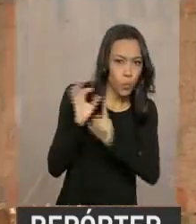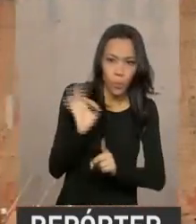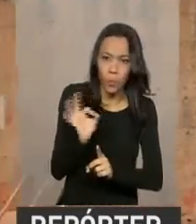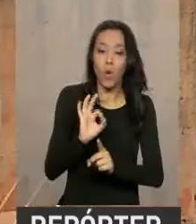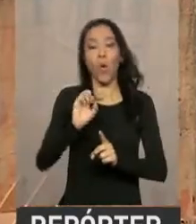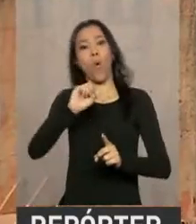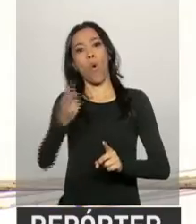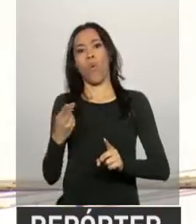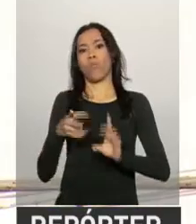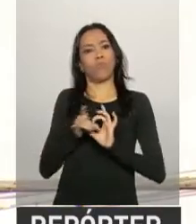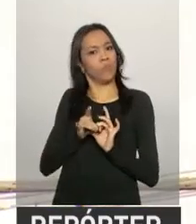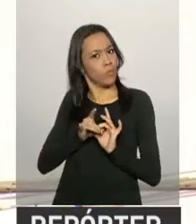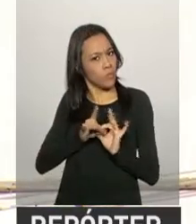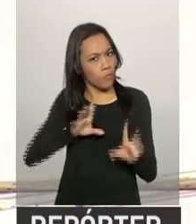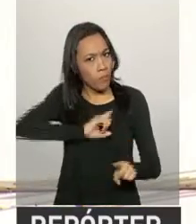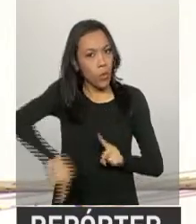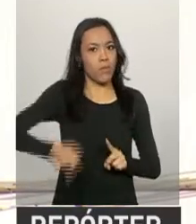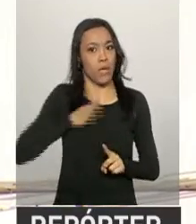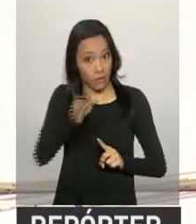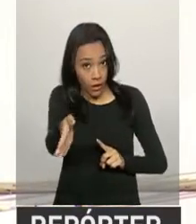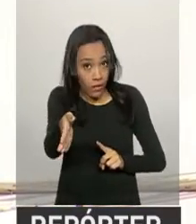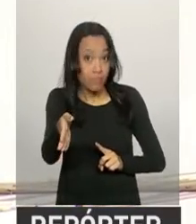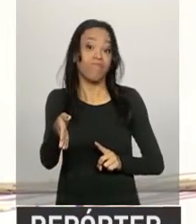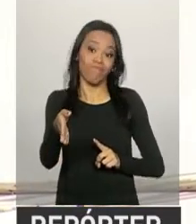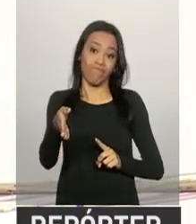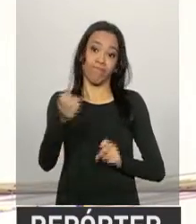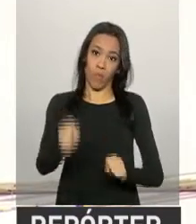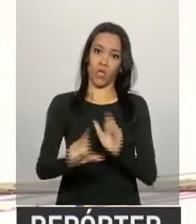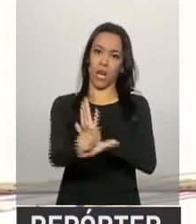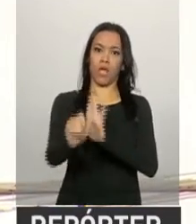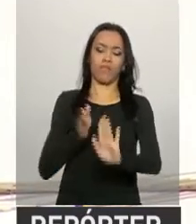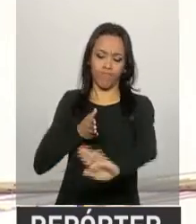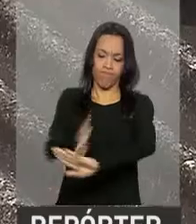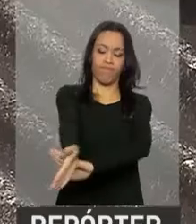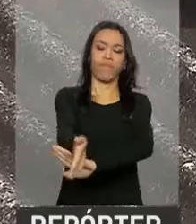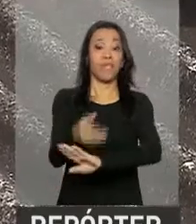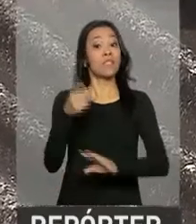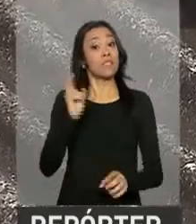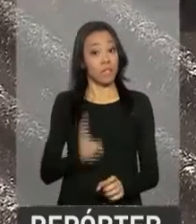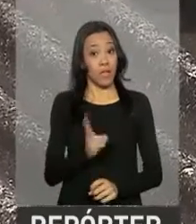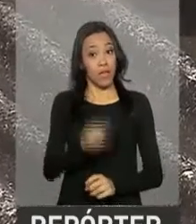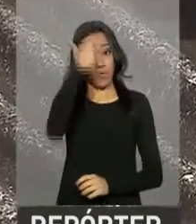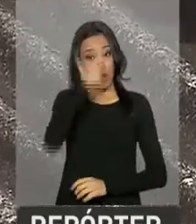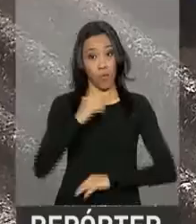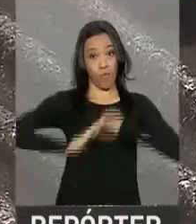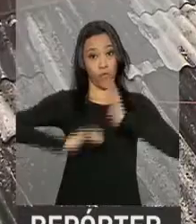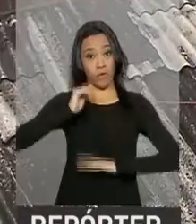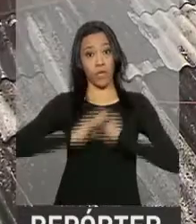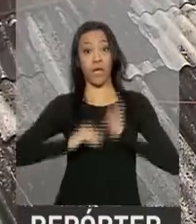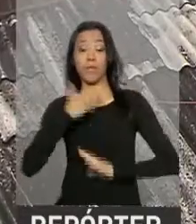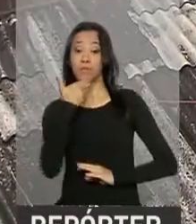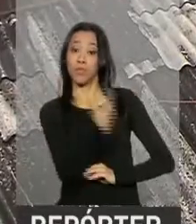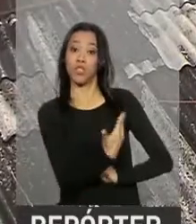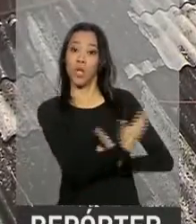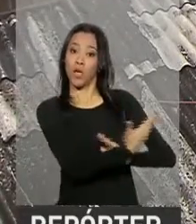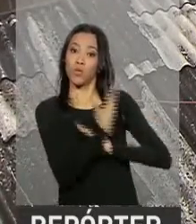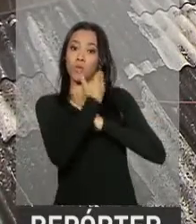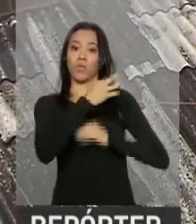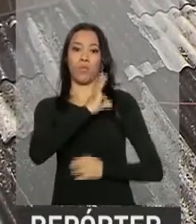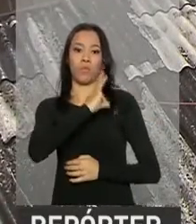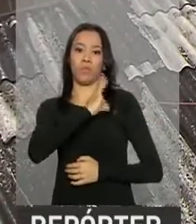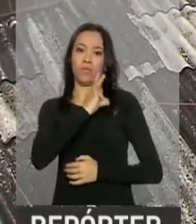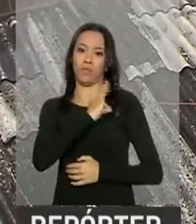não autorizar a entrada do agente de saúde e sempre que for necessário o agente pode pedir auxílio da polícia ou da guarda